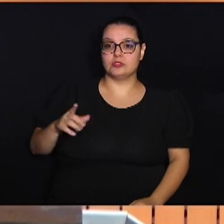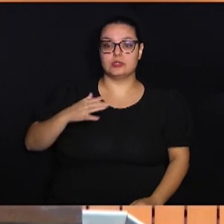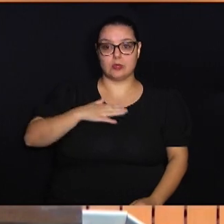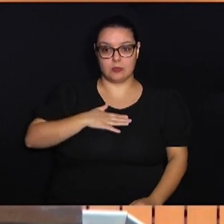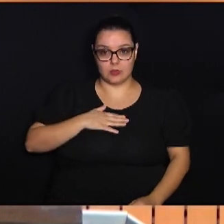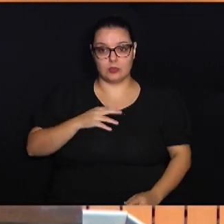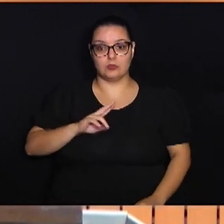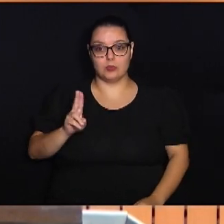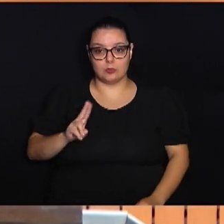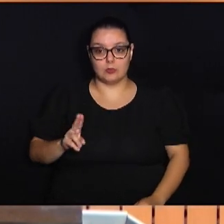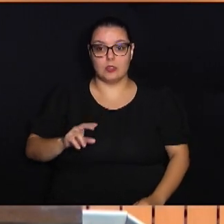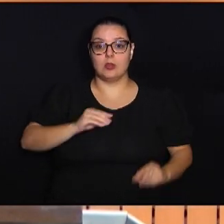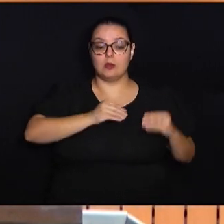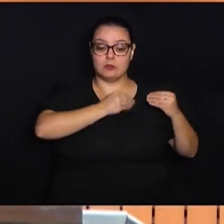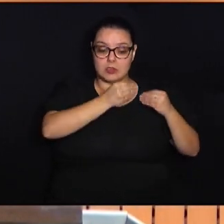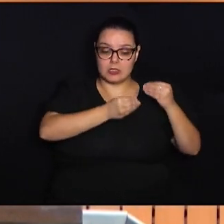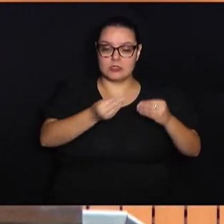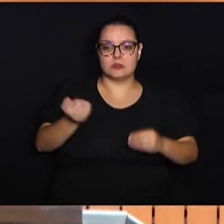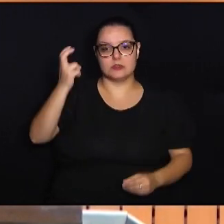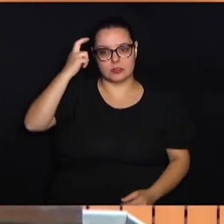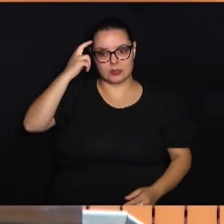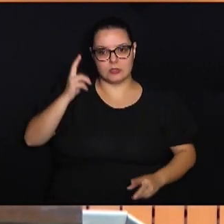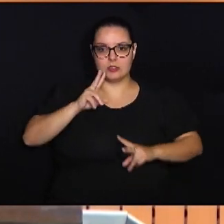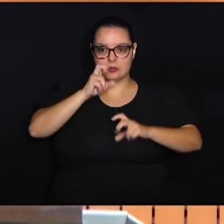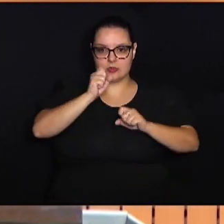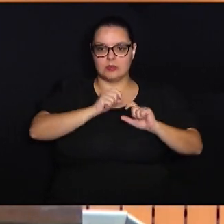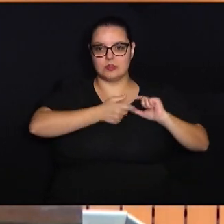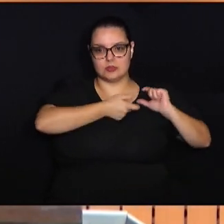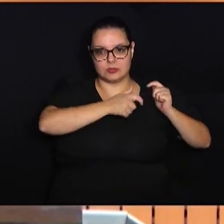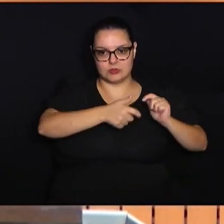resgate e também transmita essa cultura para as novas gerações.